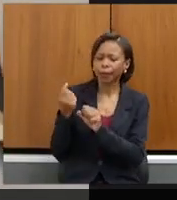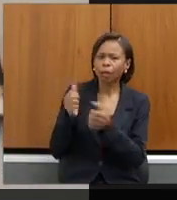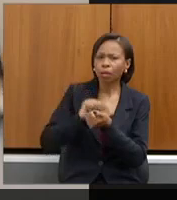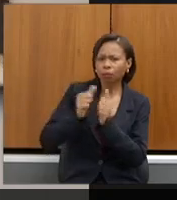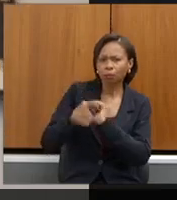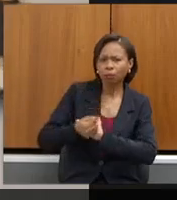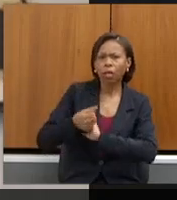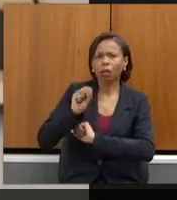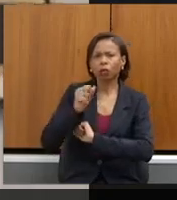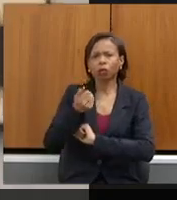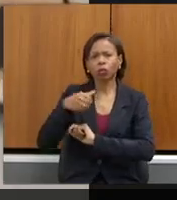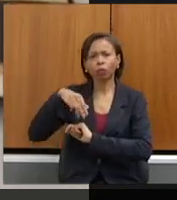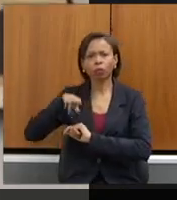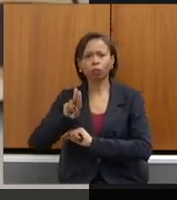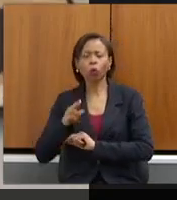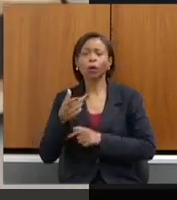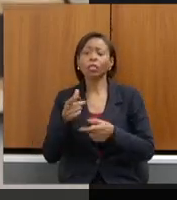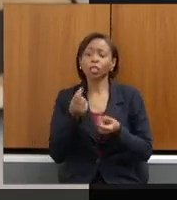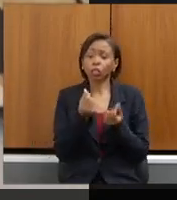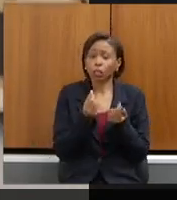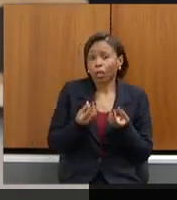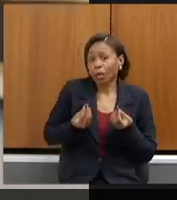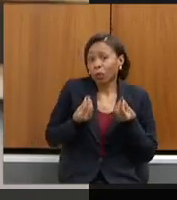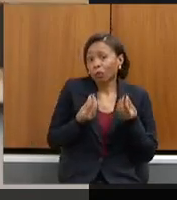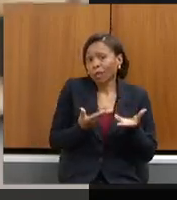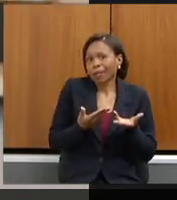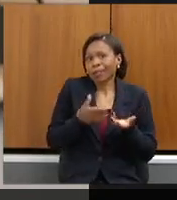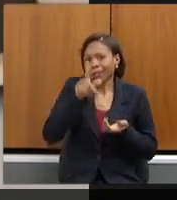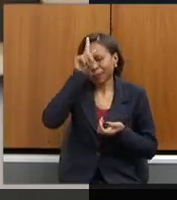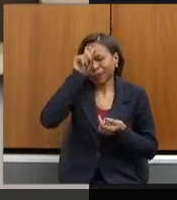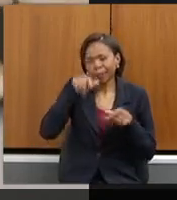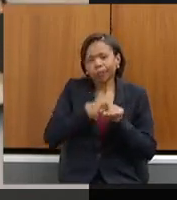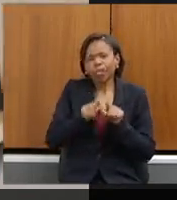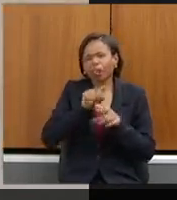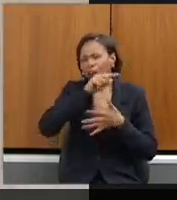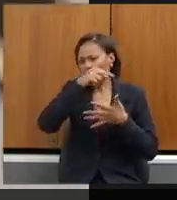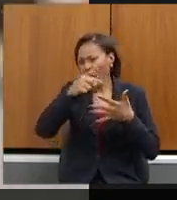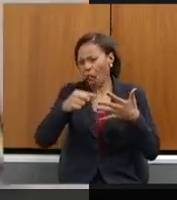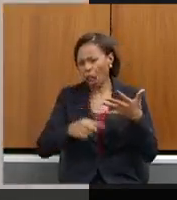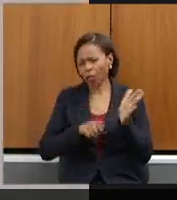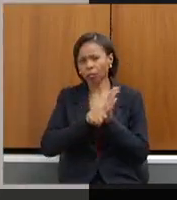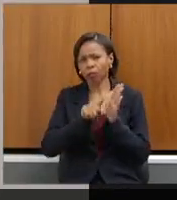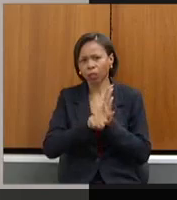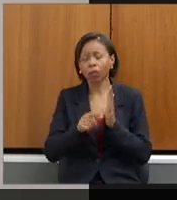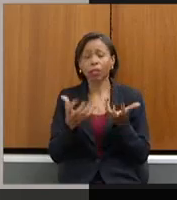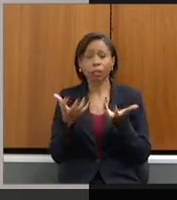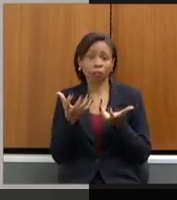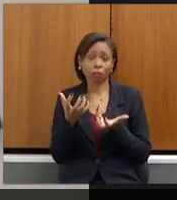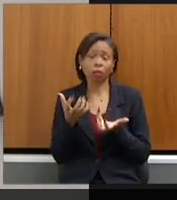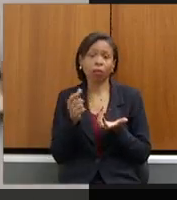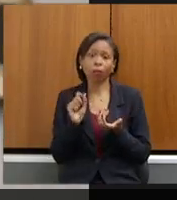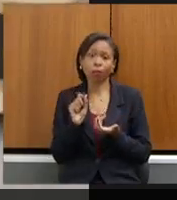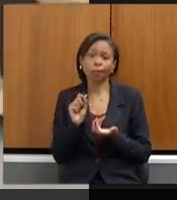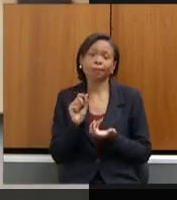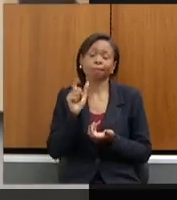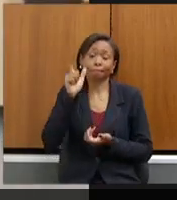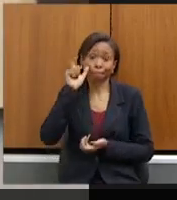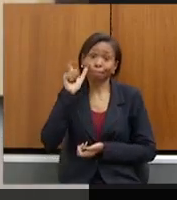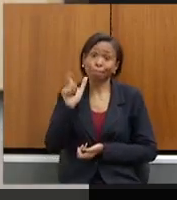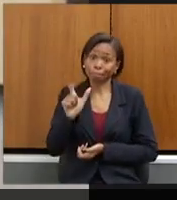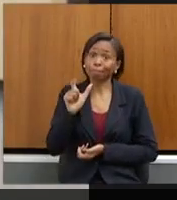burra arrumar dinheiro para hospitais estão a série de perguntas e eu gostaria de surpreender que dado o interesse